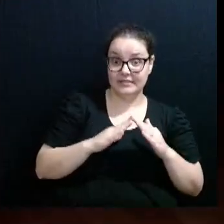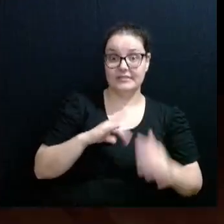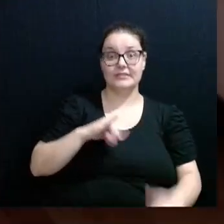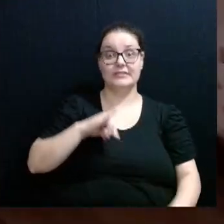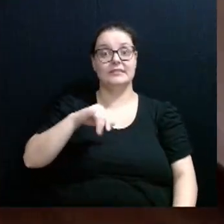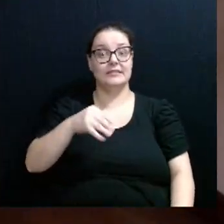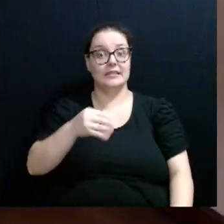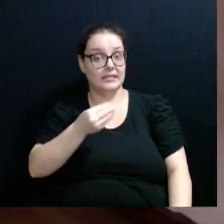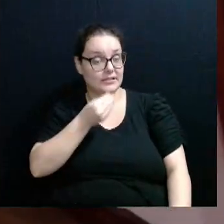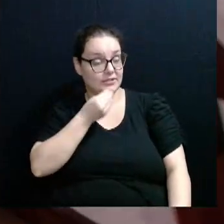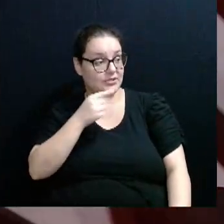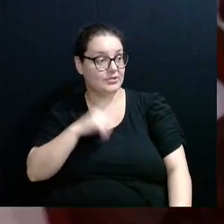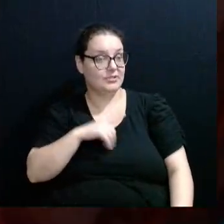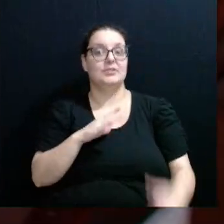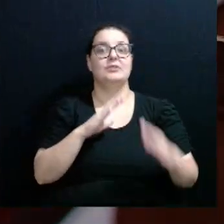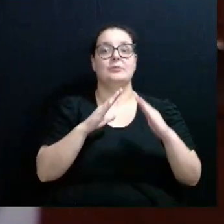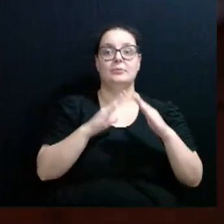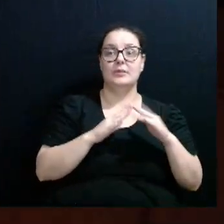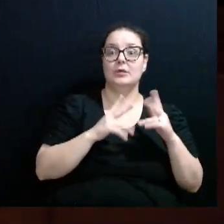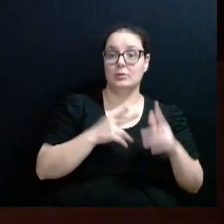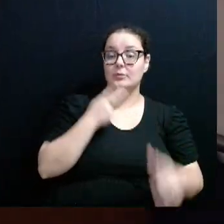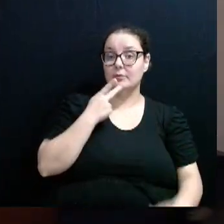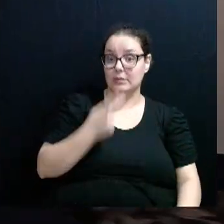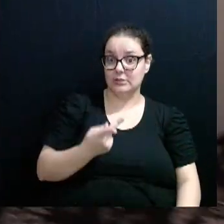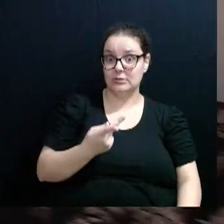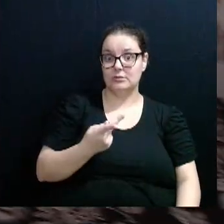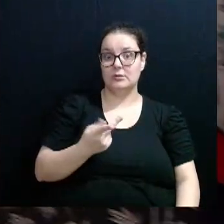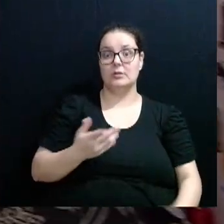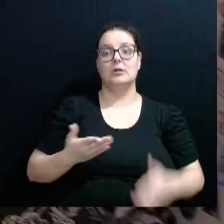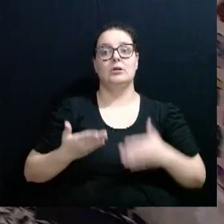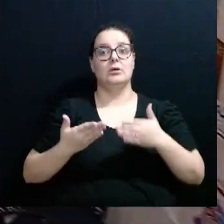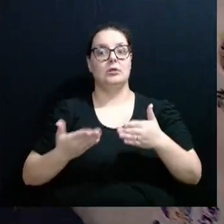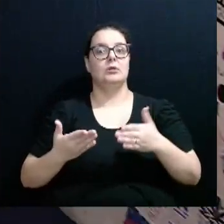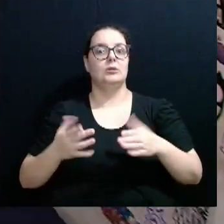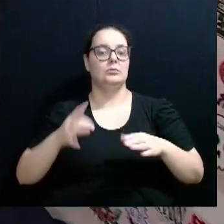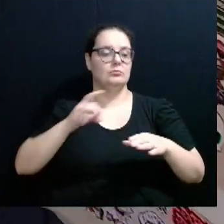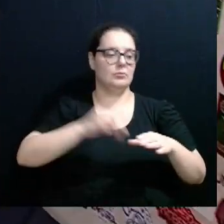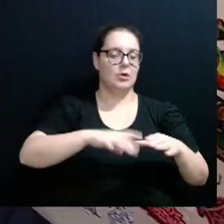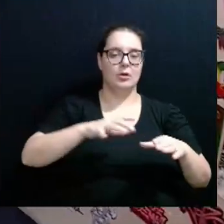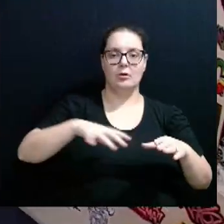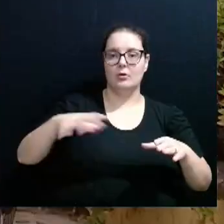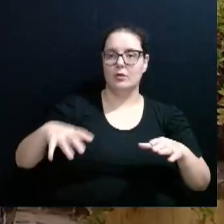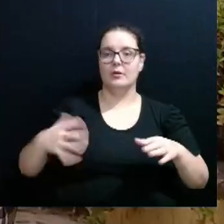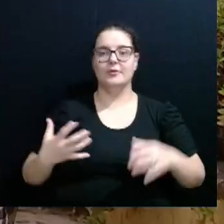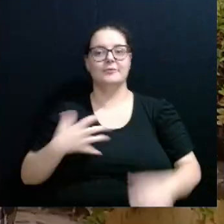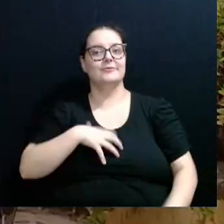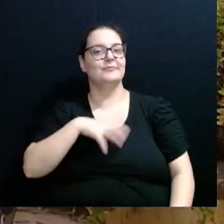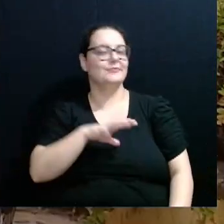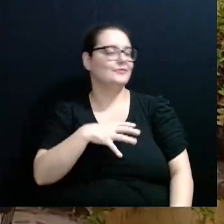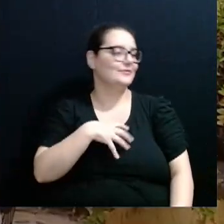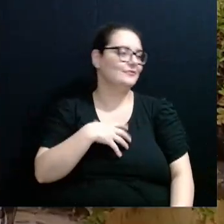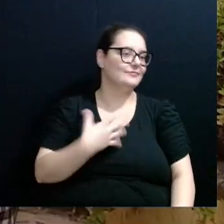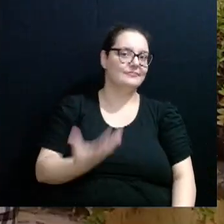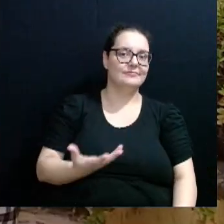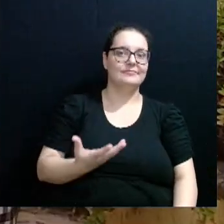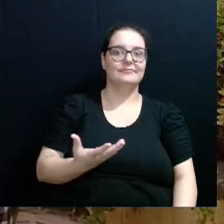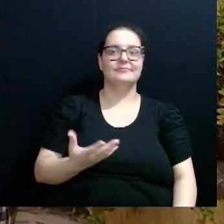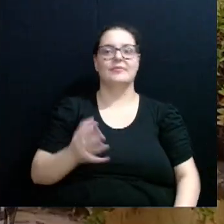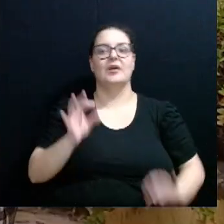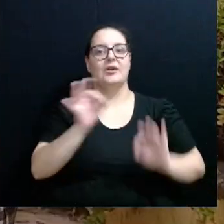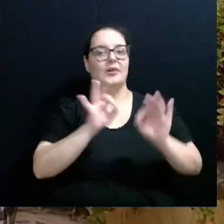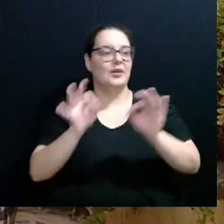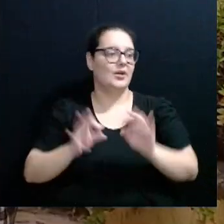uma casa, como você falou, que você coloca a sua planta, que você coloca o seu jeito, arruma como você